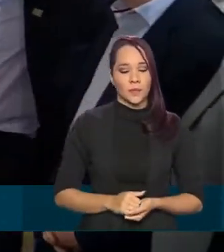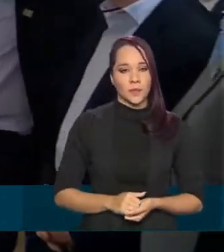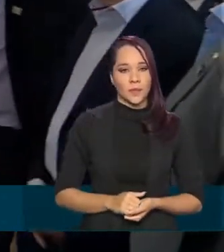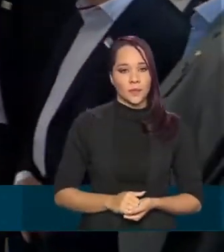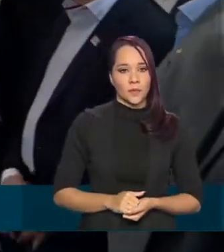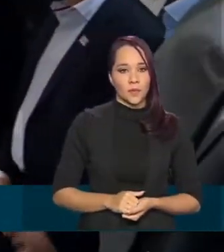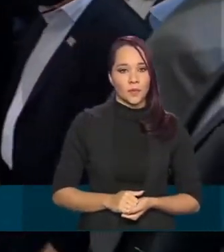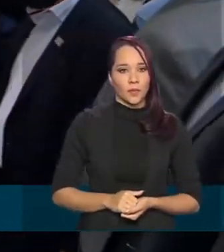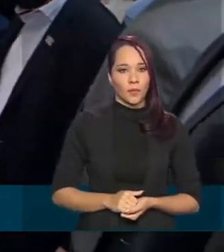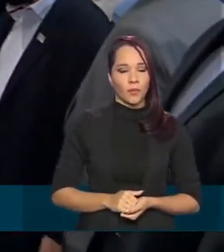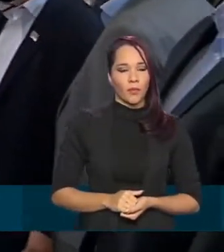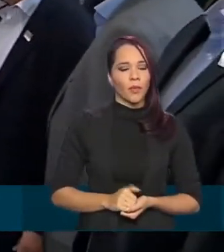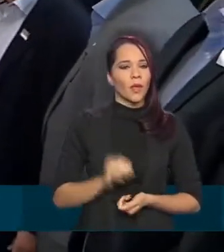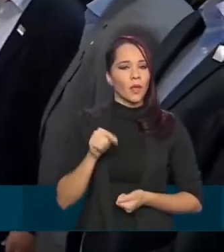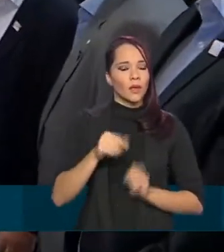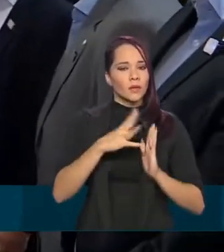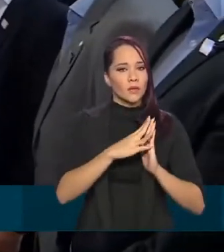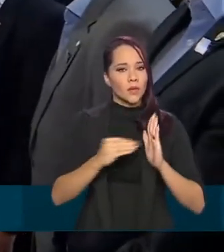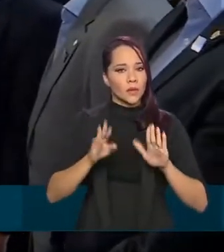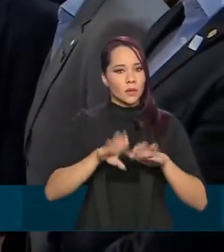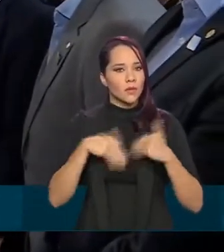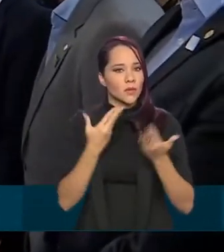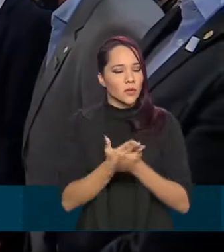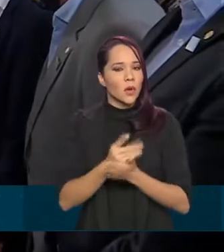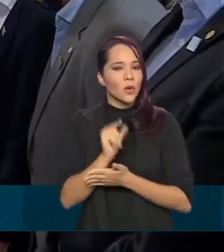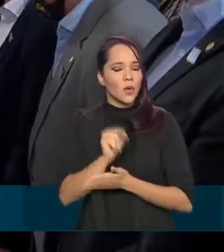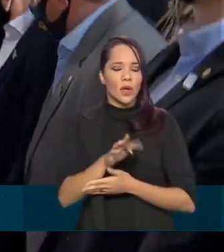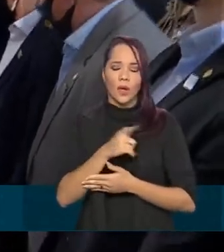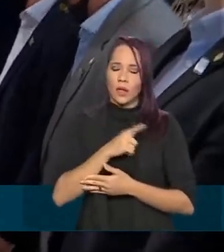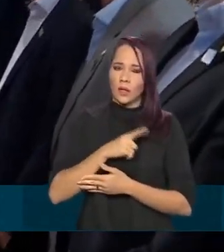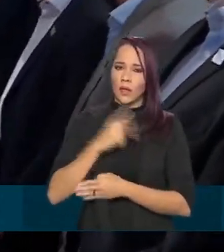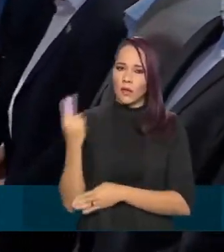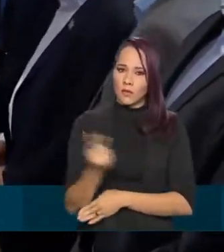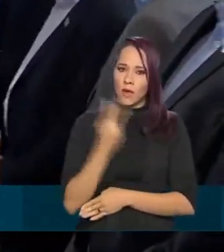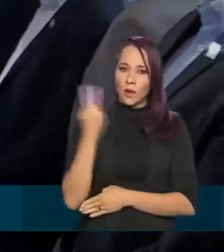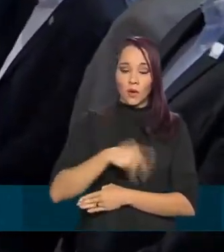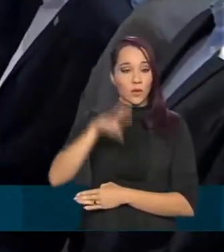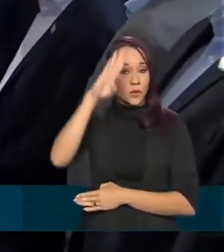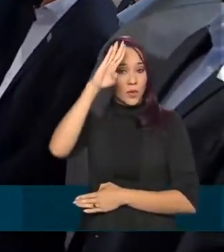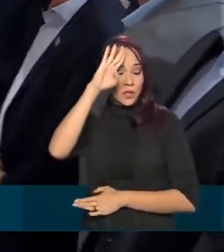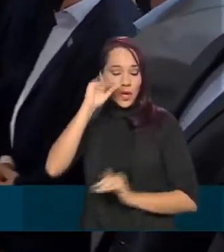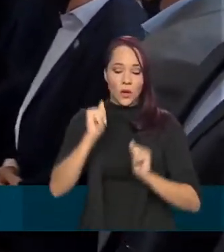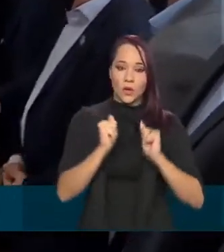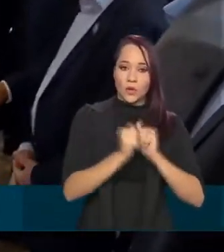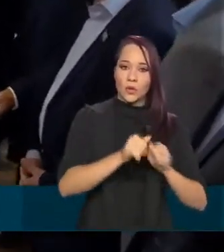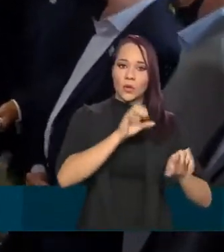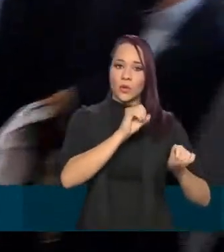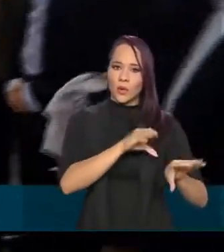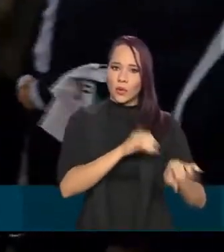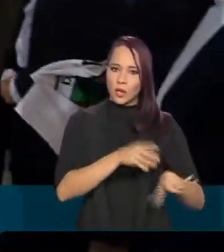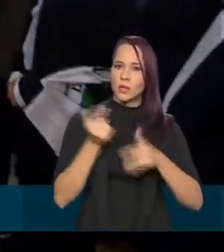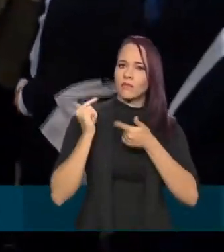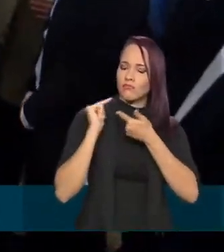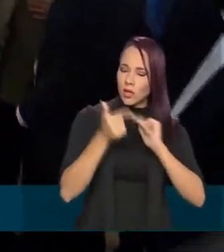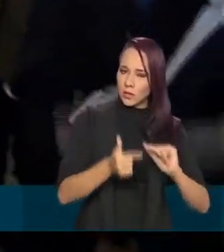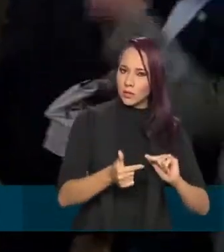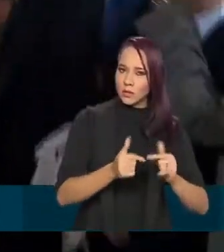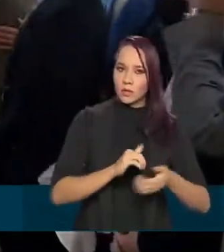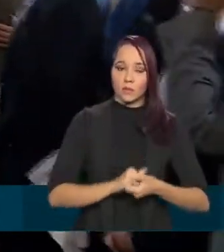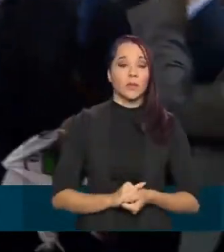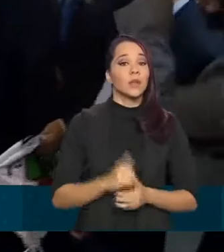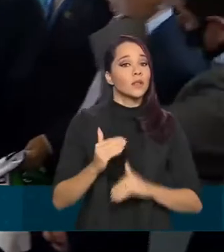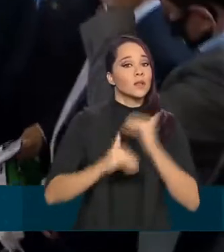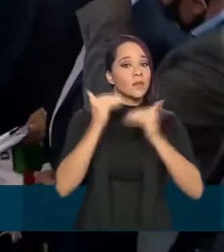A ideia com esse modelo de escola é aliar valores dos militares com a educação tradicional e